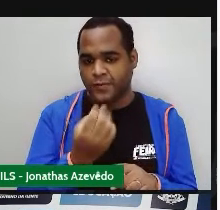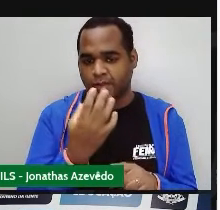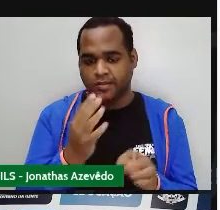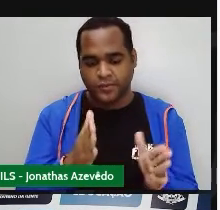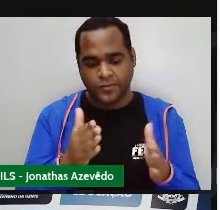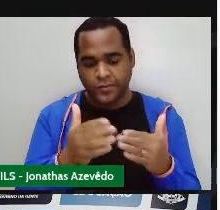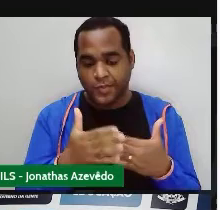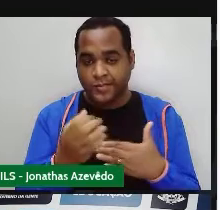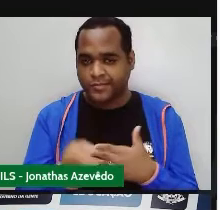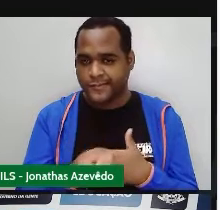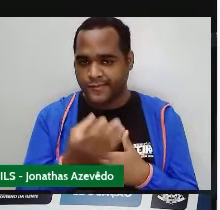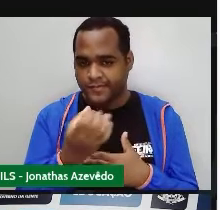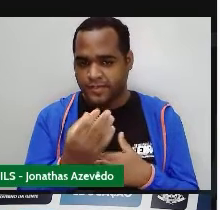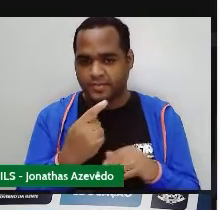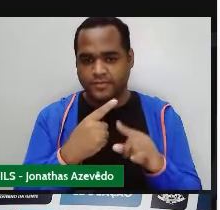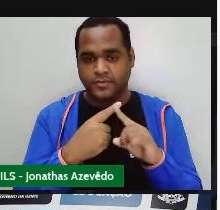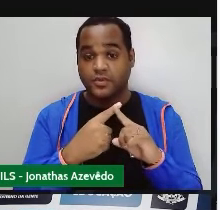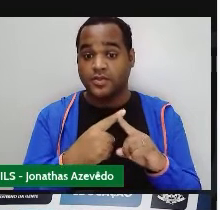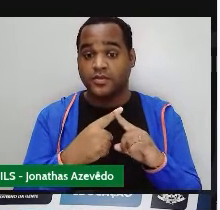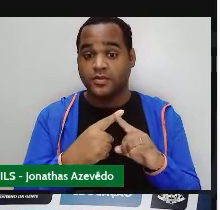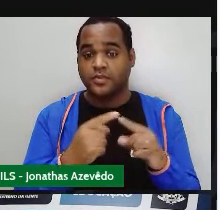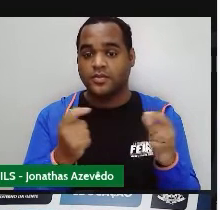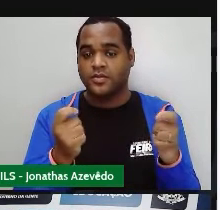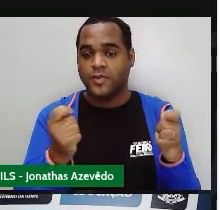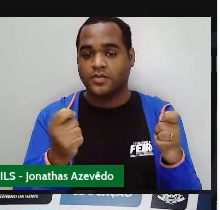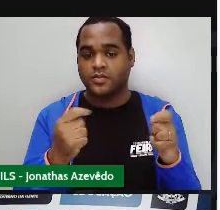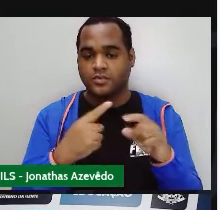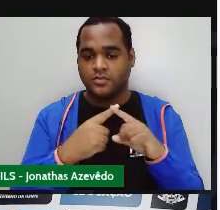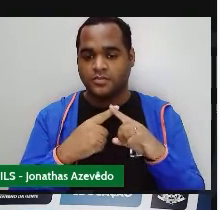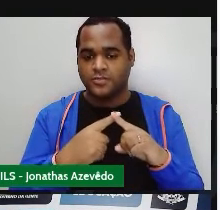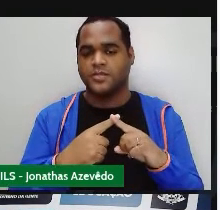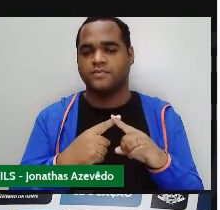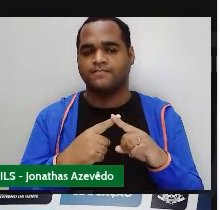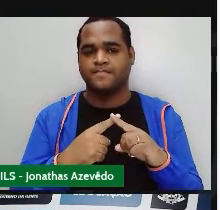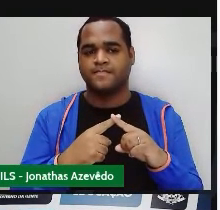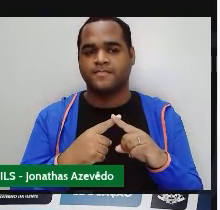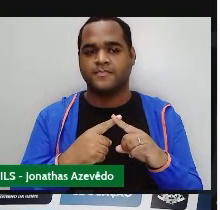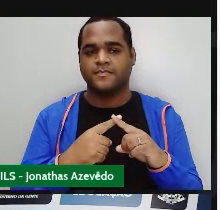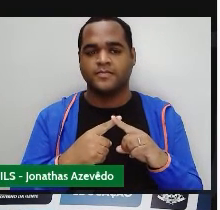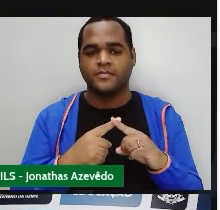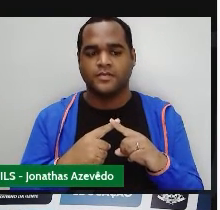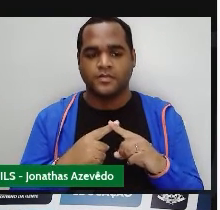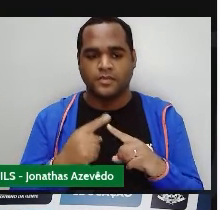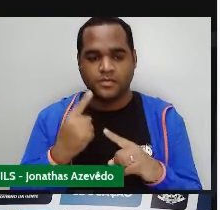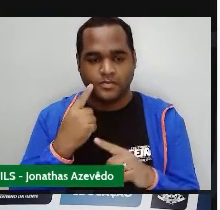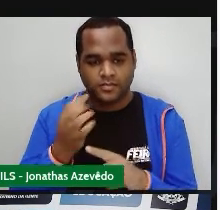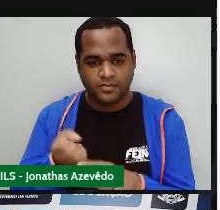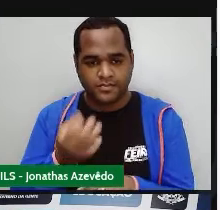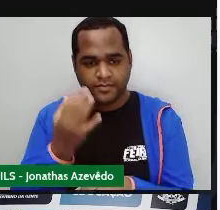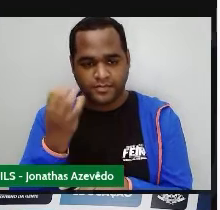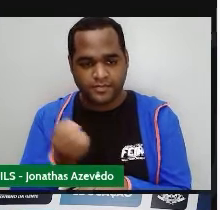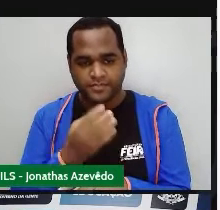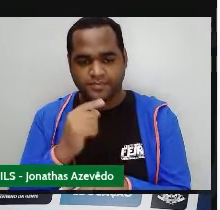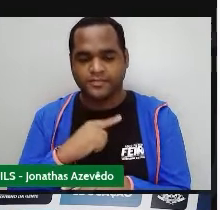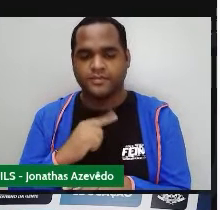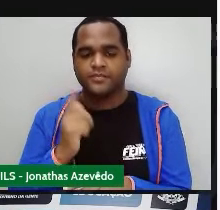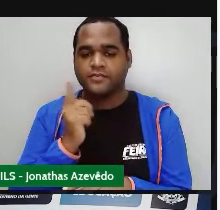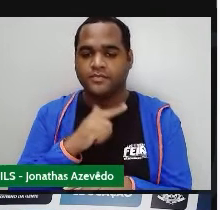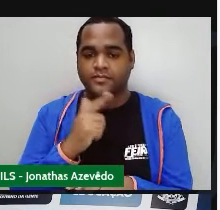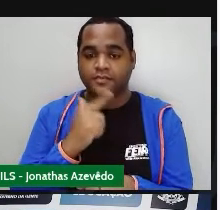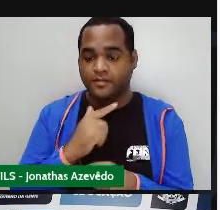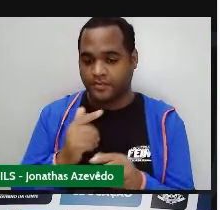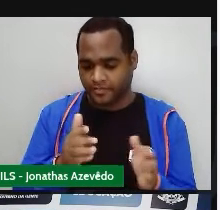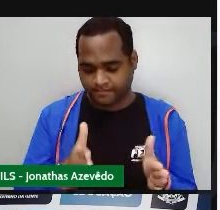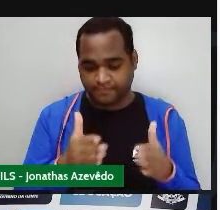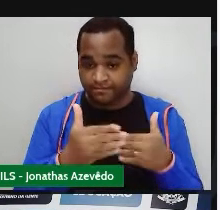Canudos que a gente faz em cada cubo a gente tem um total de Canudos só para fazer